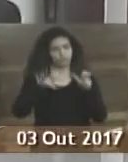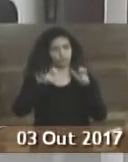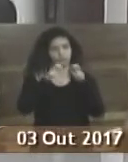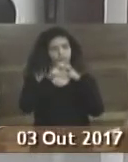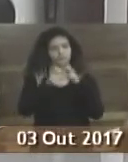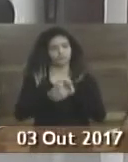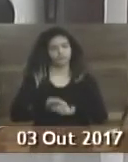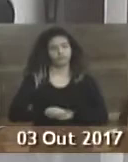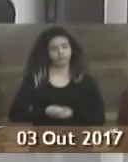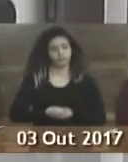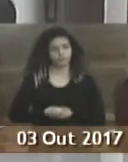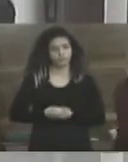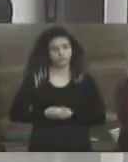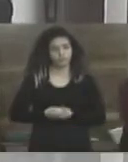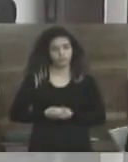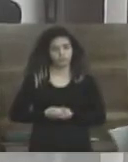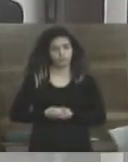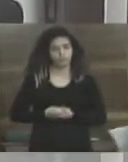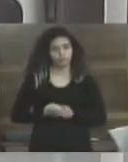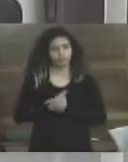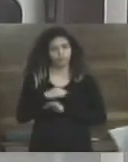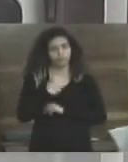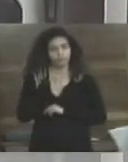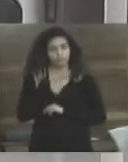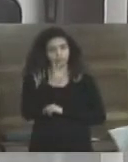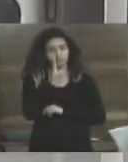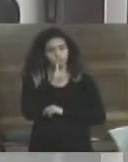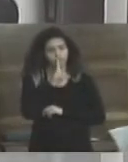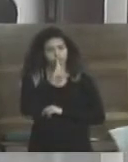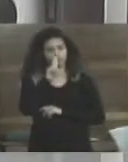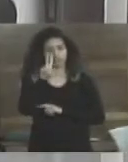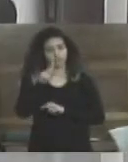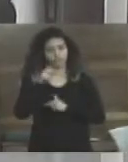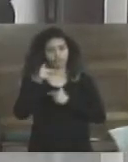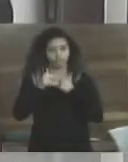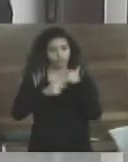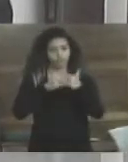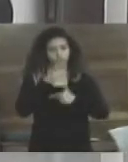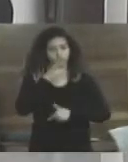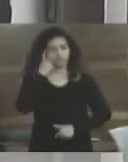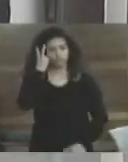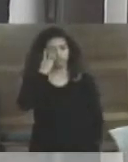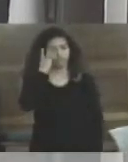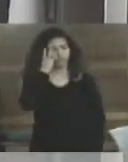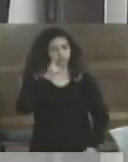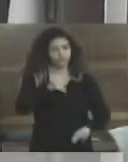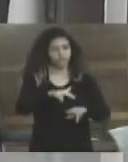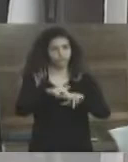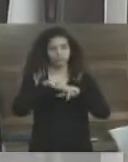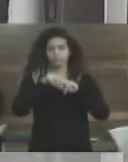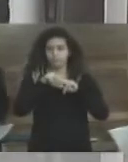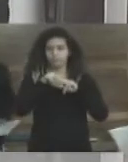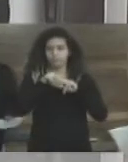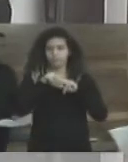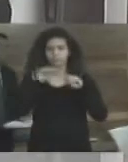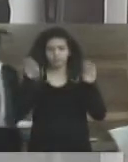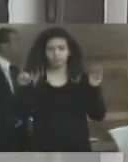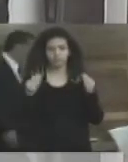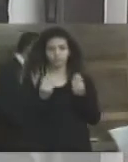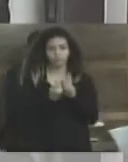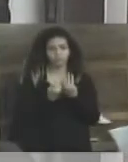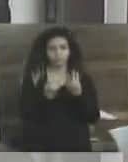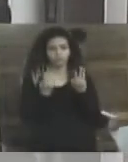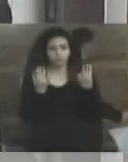casas, a gente vê ali a luta ali do ex-vereador em prol lá dos trabalhos